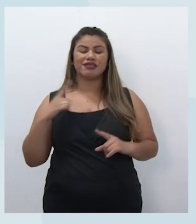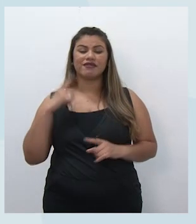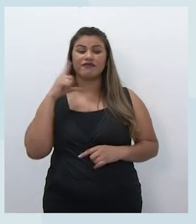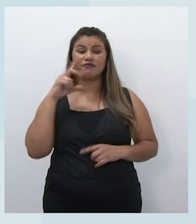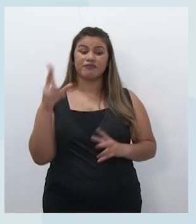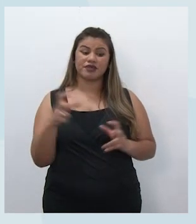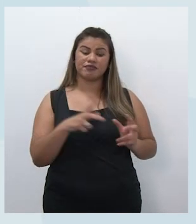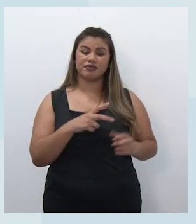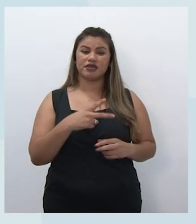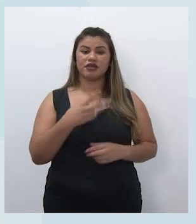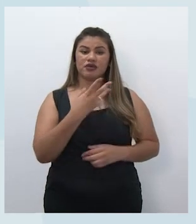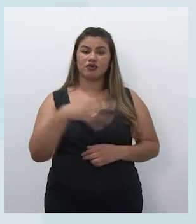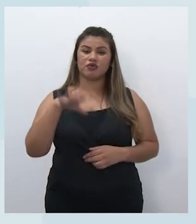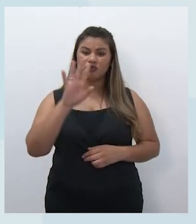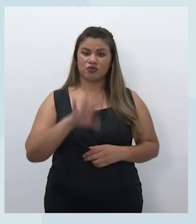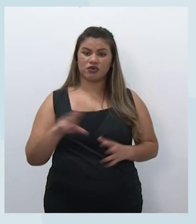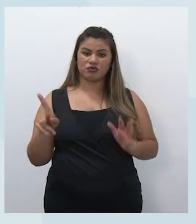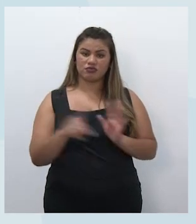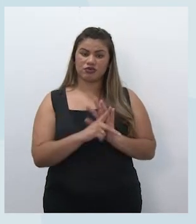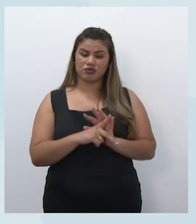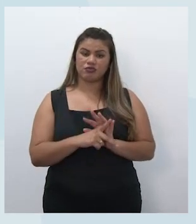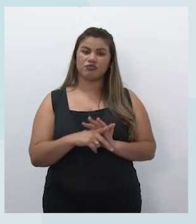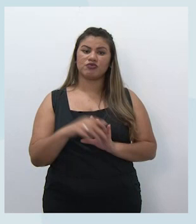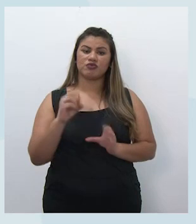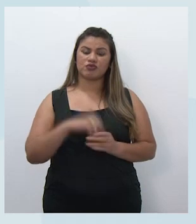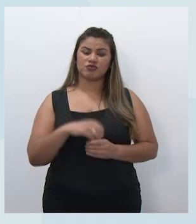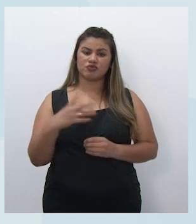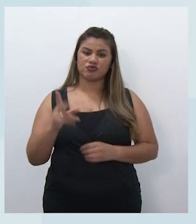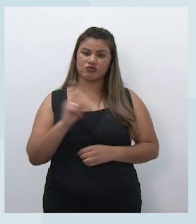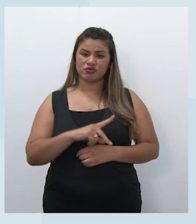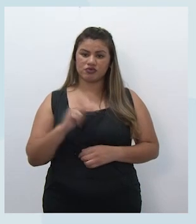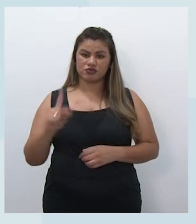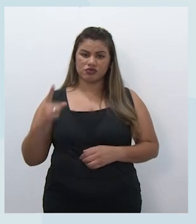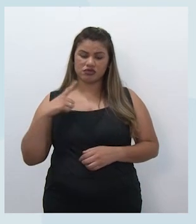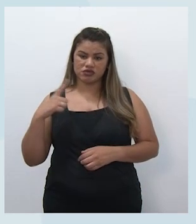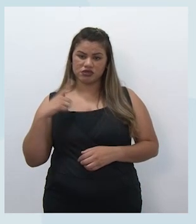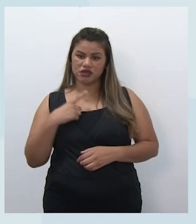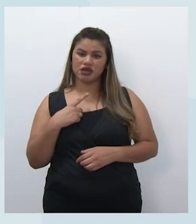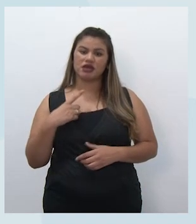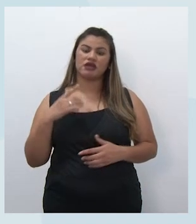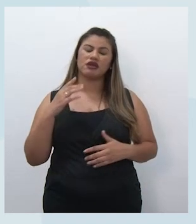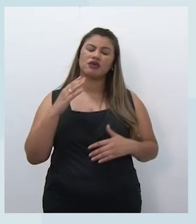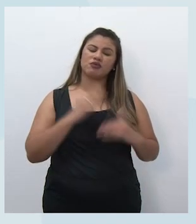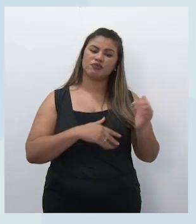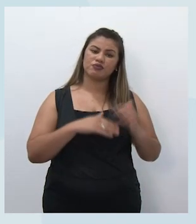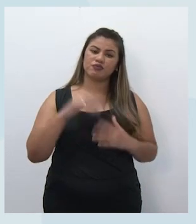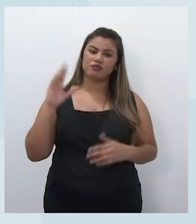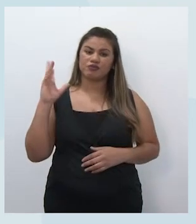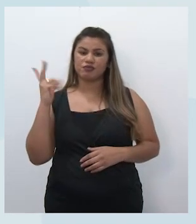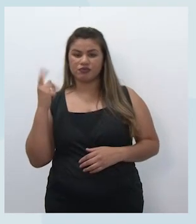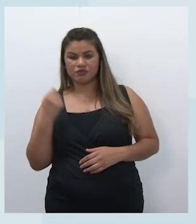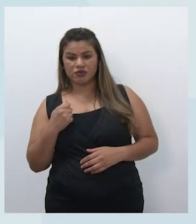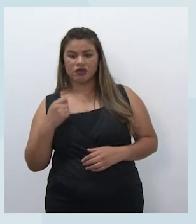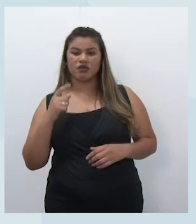de aprendizagem no material do professor, essas indicações virão, qual é a competência, qual é a habilidade, e quais são os objetos de conhecimento, ou